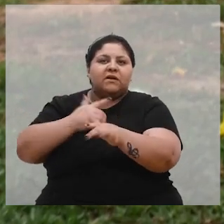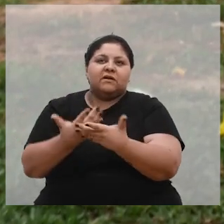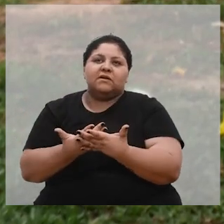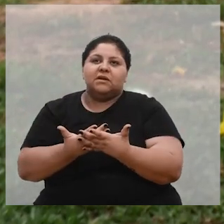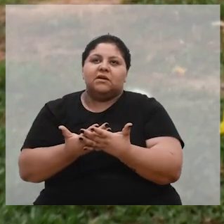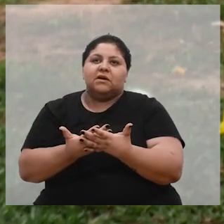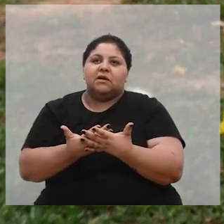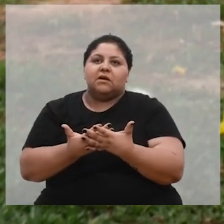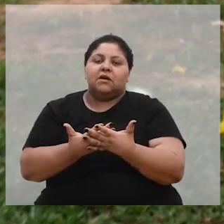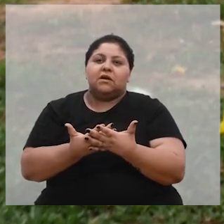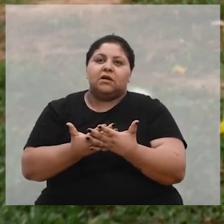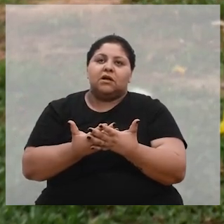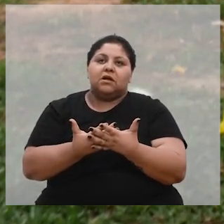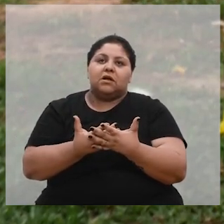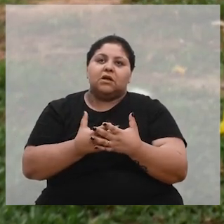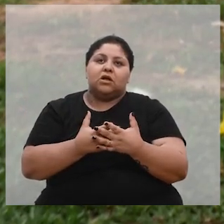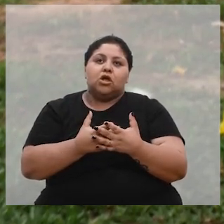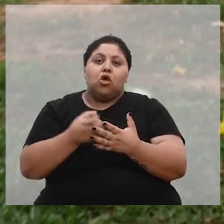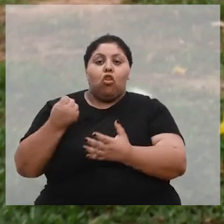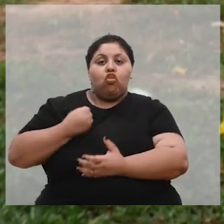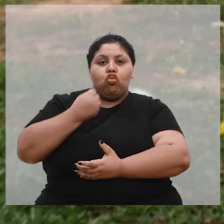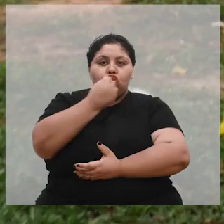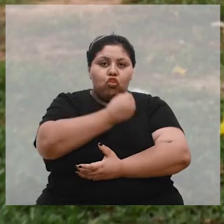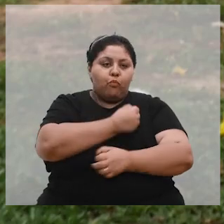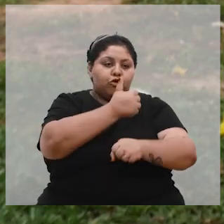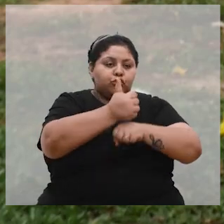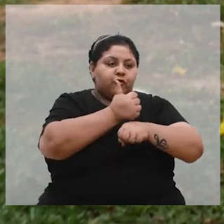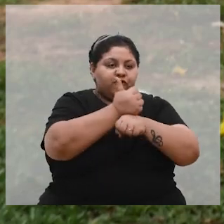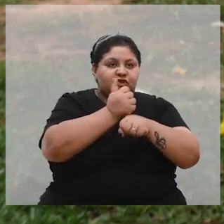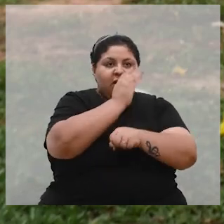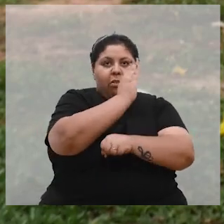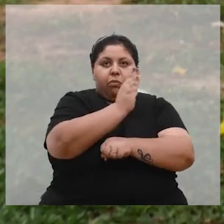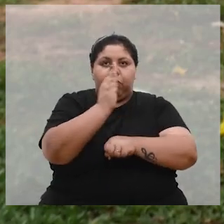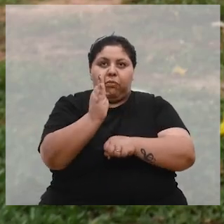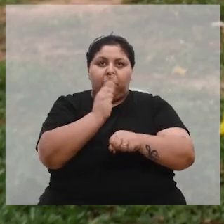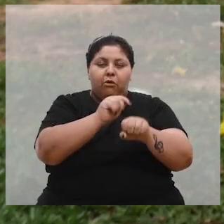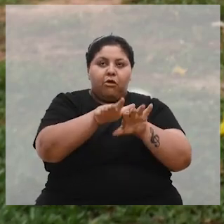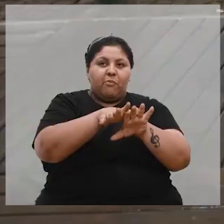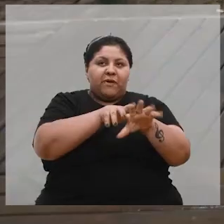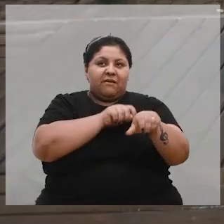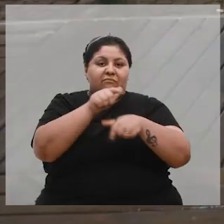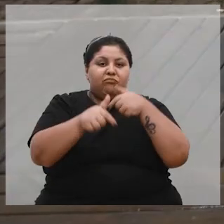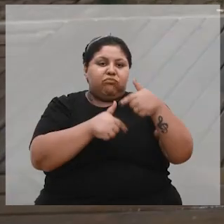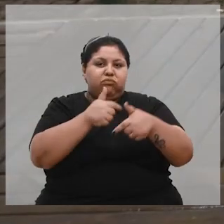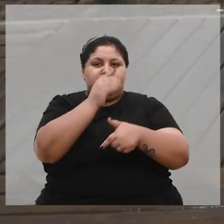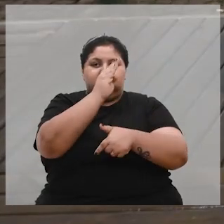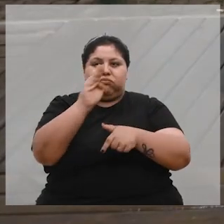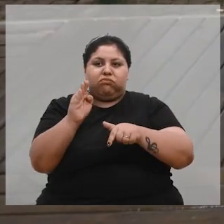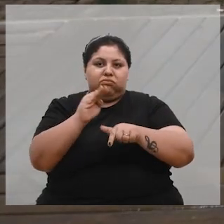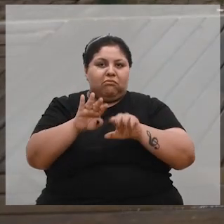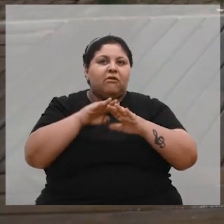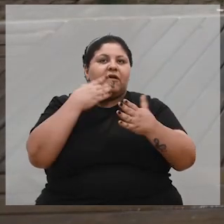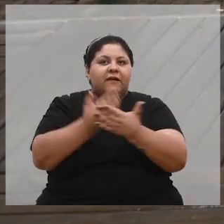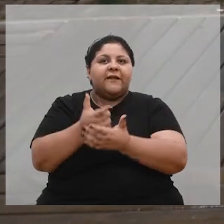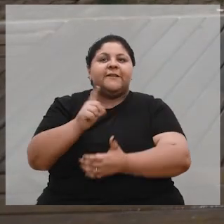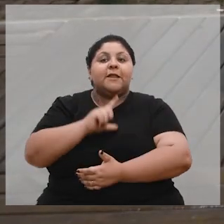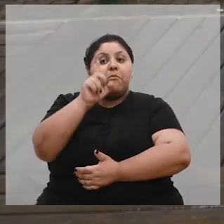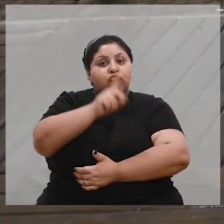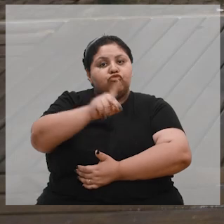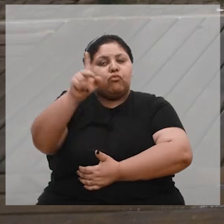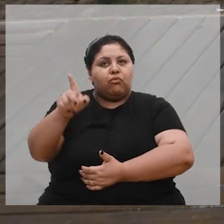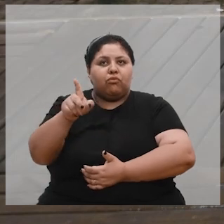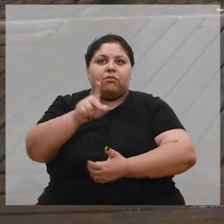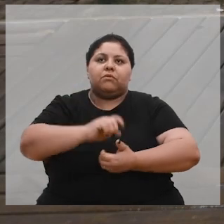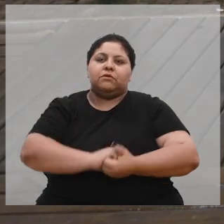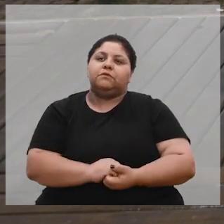não teríamos o suficiente número de bibliotecários, né, com formação para atuar em bibliotecas escolares. Então, nós